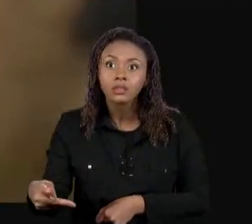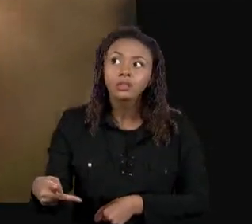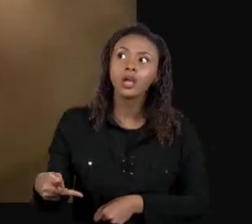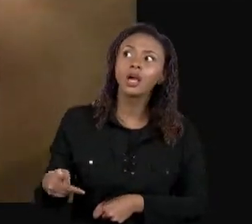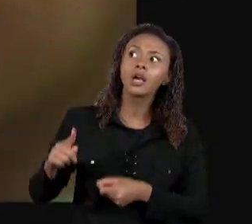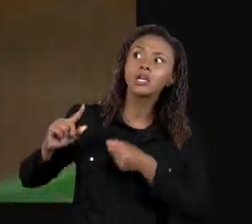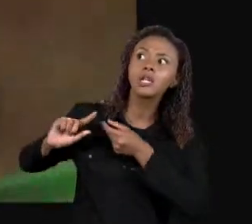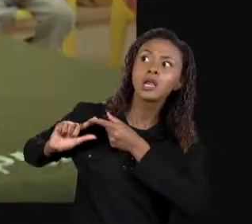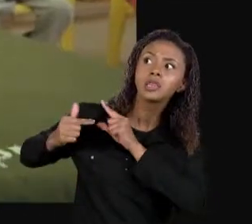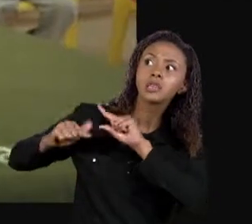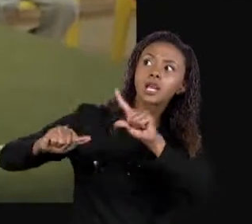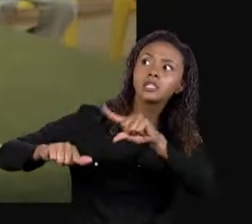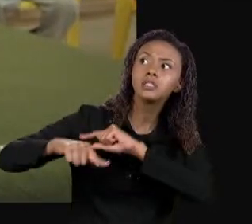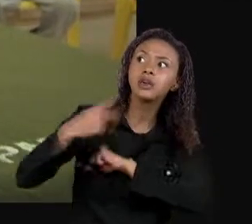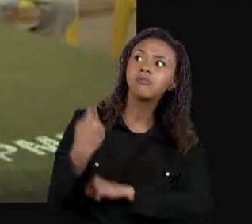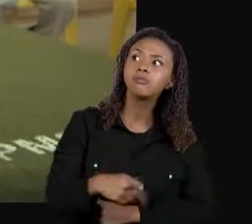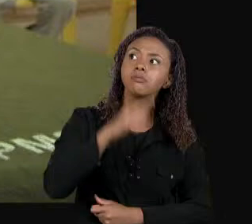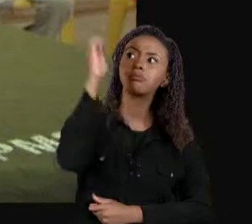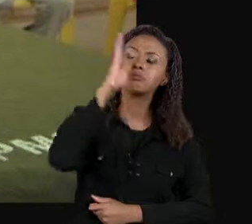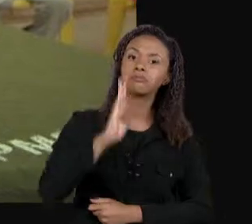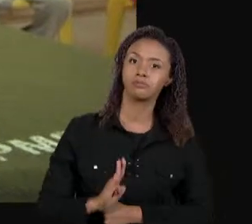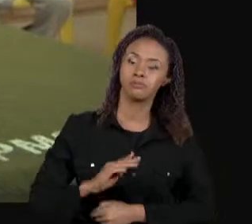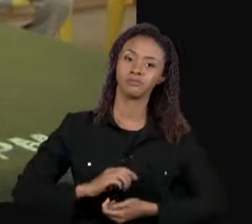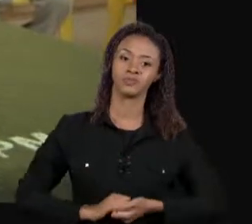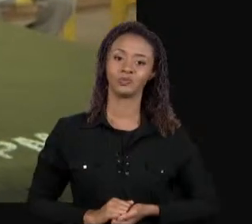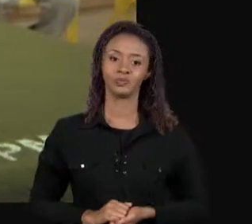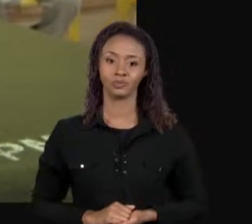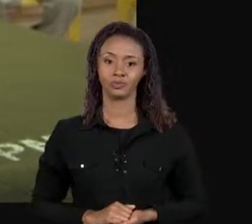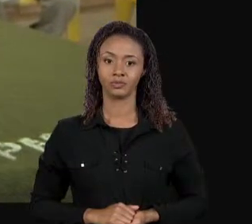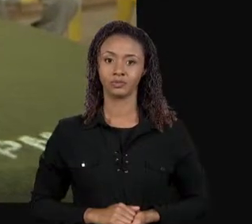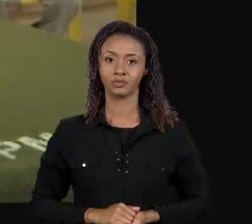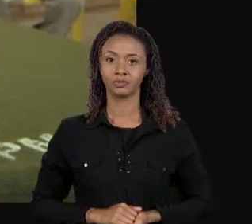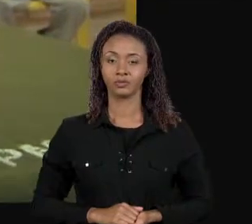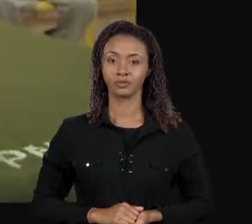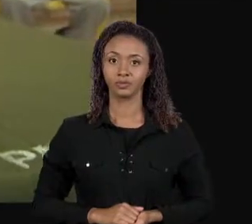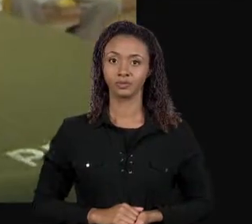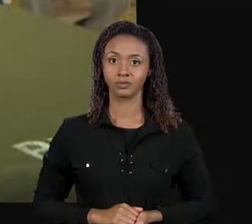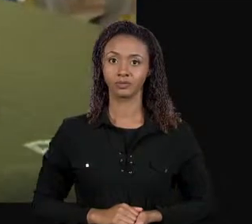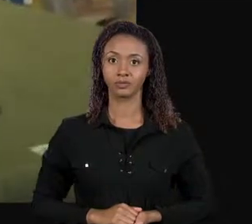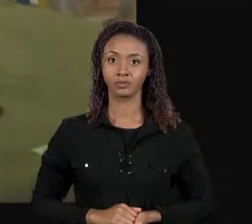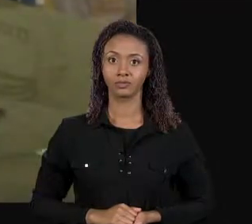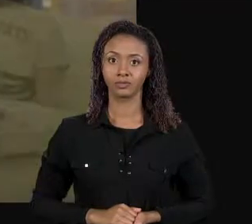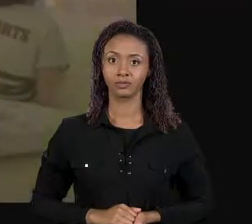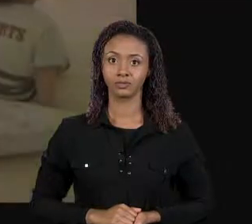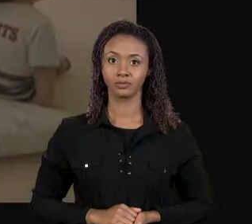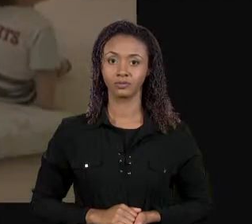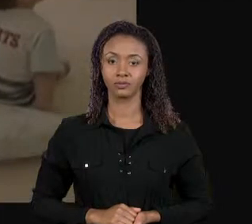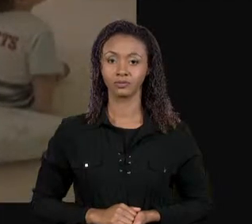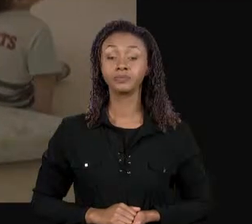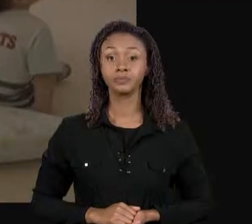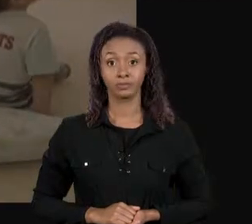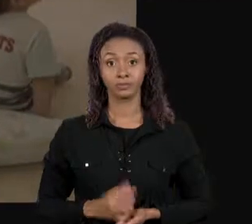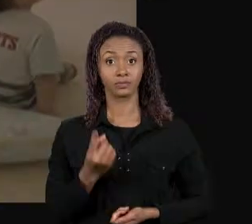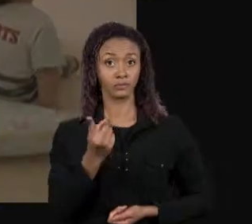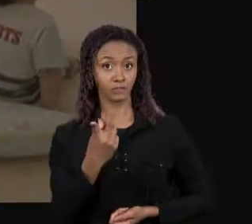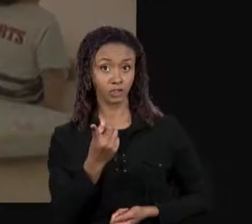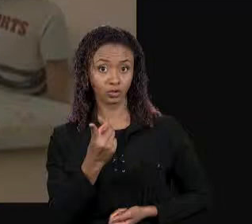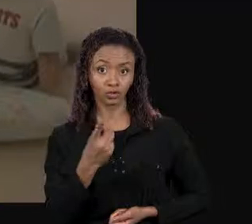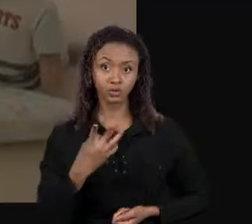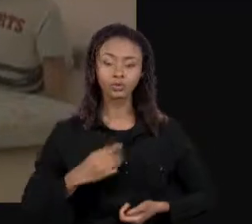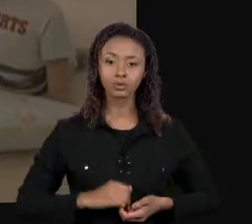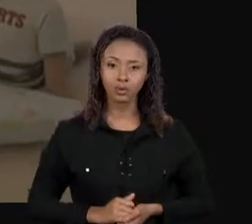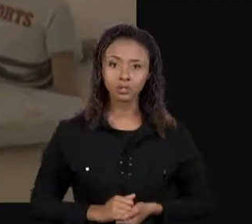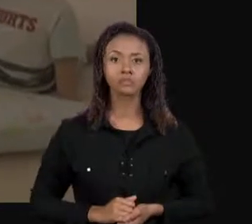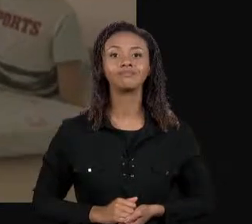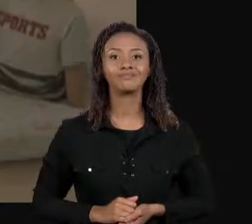tradições culturais brasileiras. Isso aconteceu. Você reparou? No O que, pajé? 12. Possibilitem